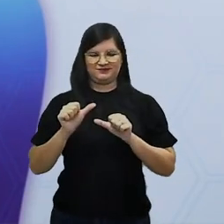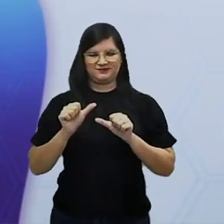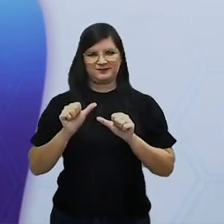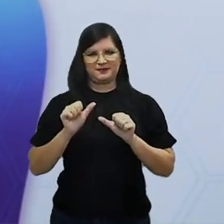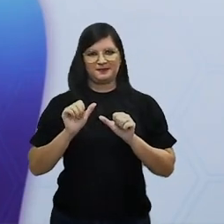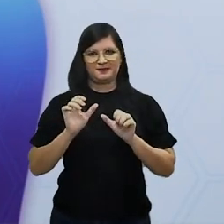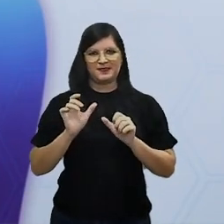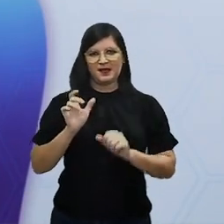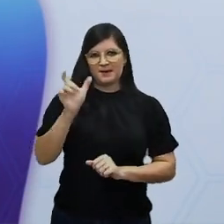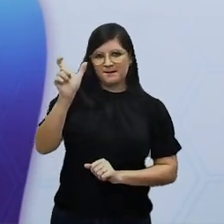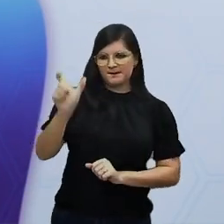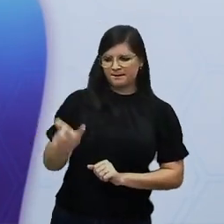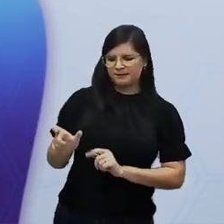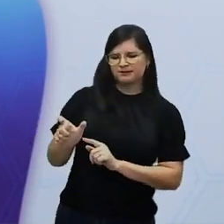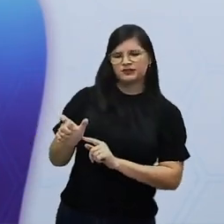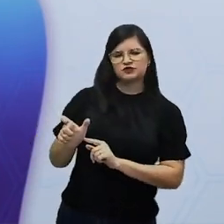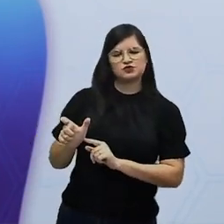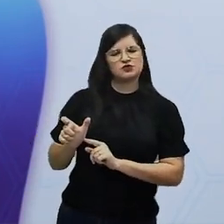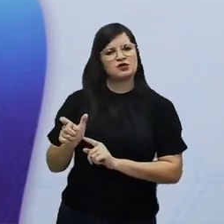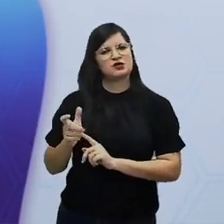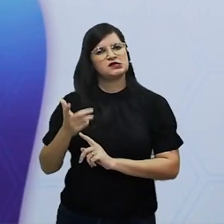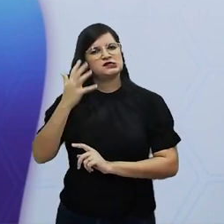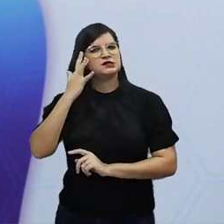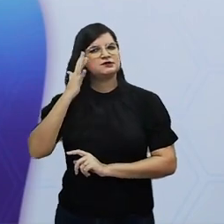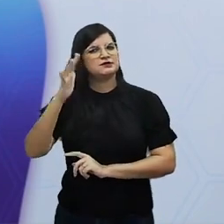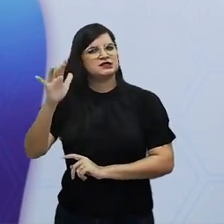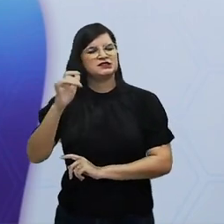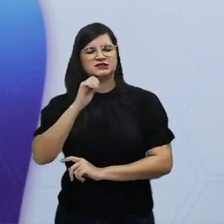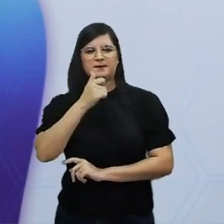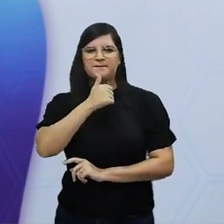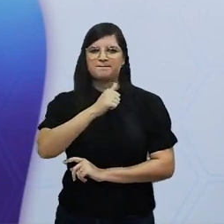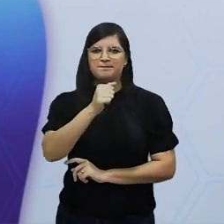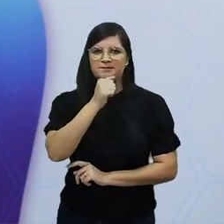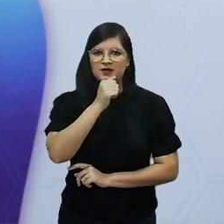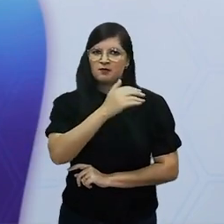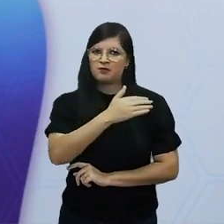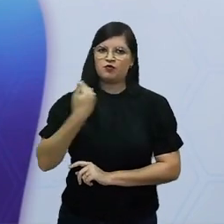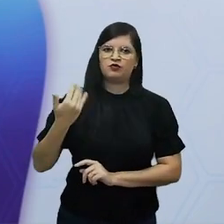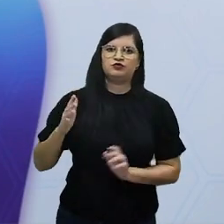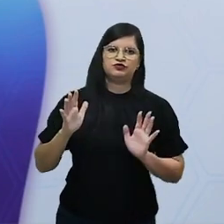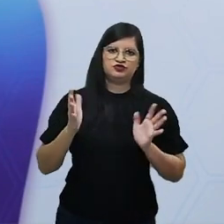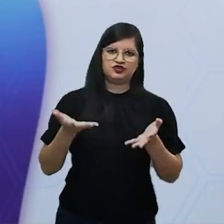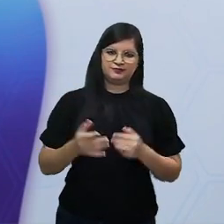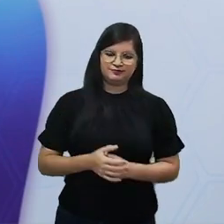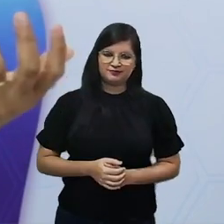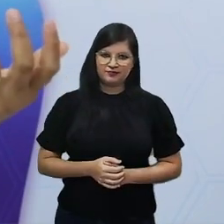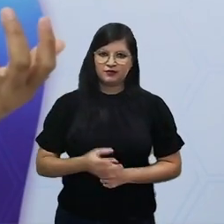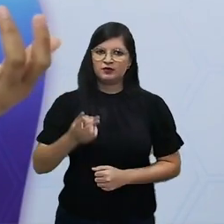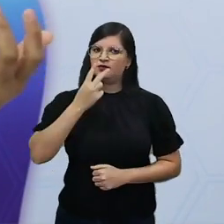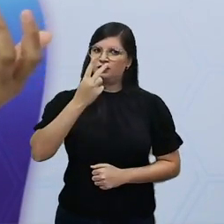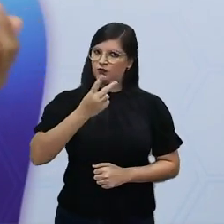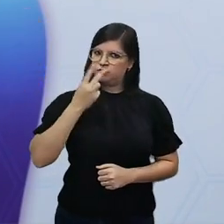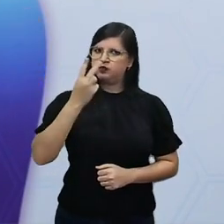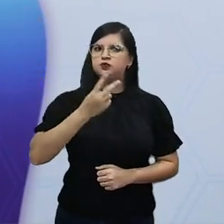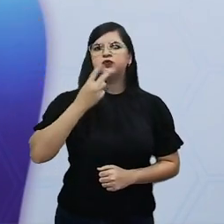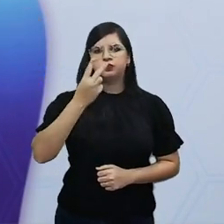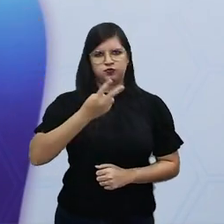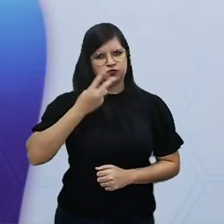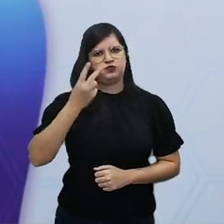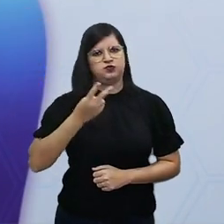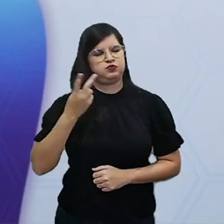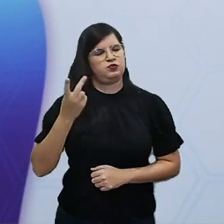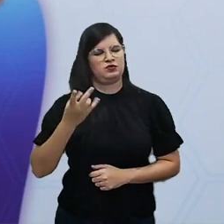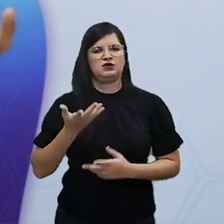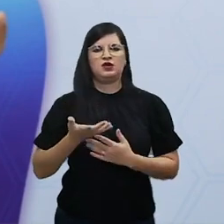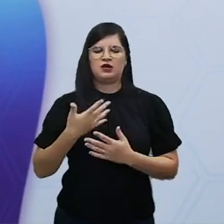por exemplo, que, sei lá, imagine, por exemplo, a minha mãe, ela já faleceu e ela fumava bastante, veja só. E ela